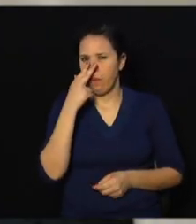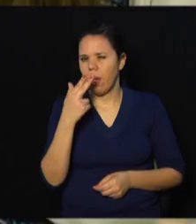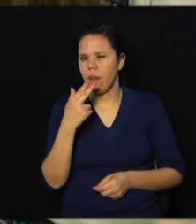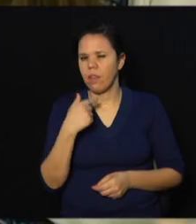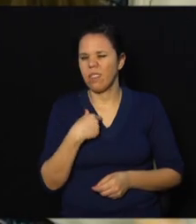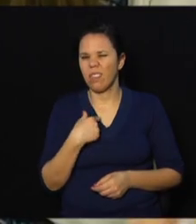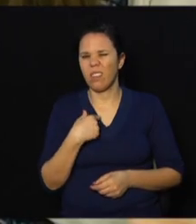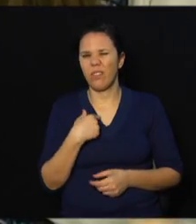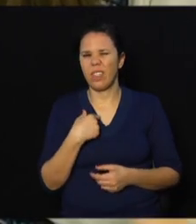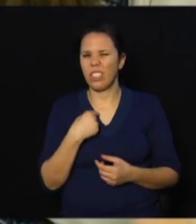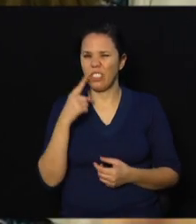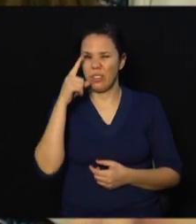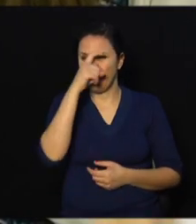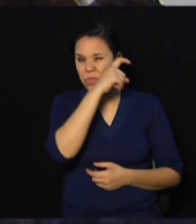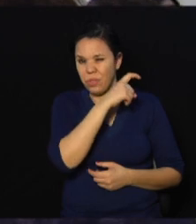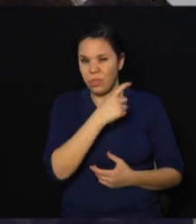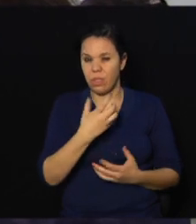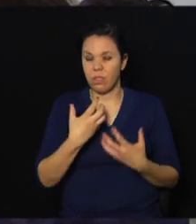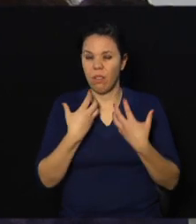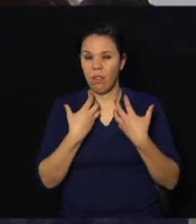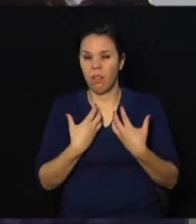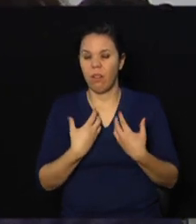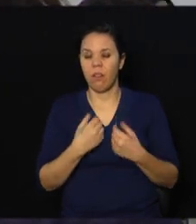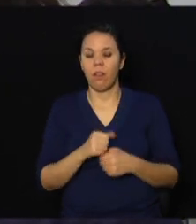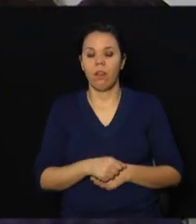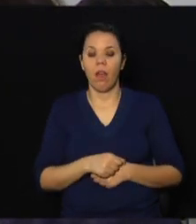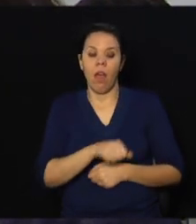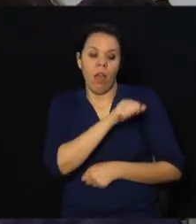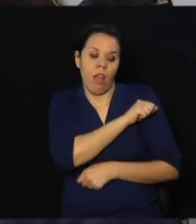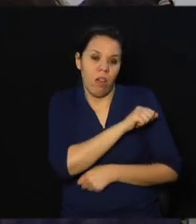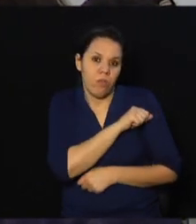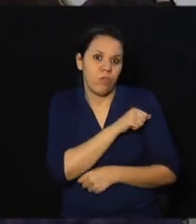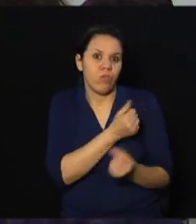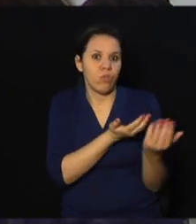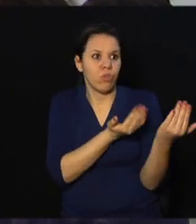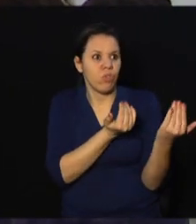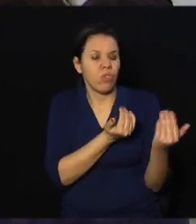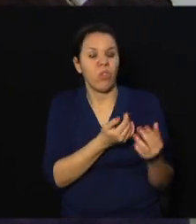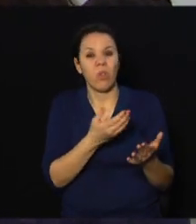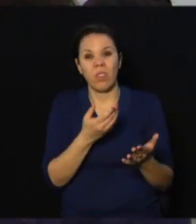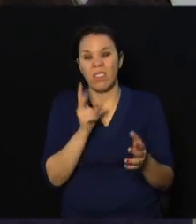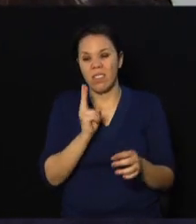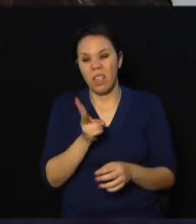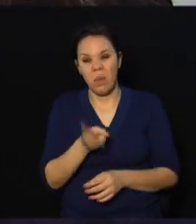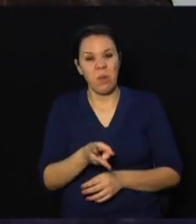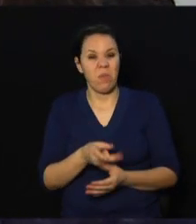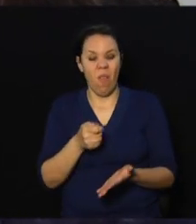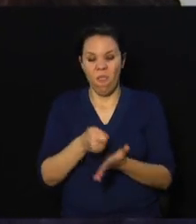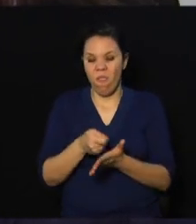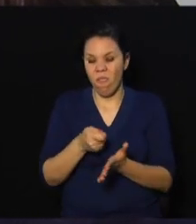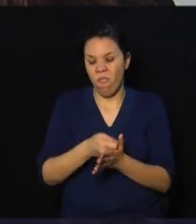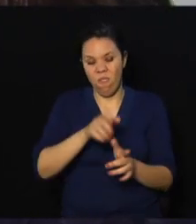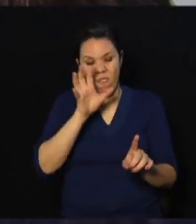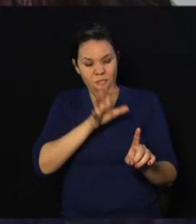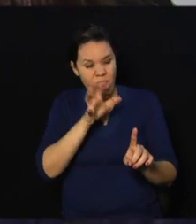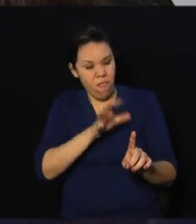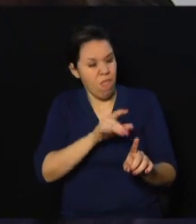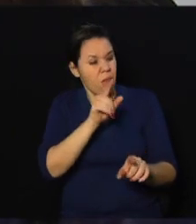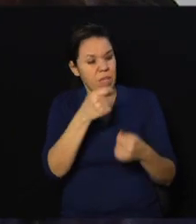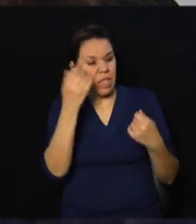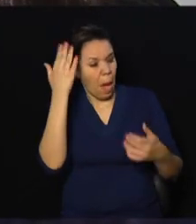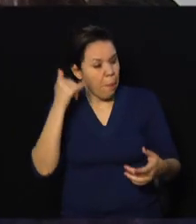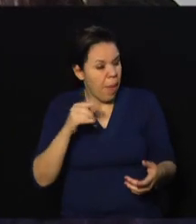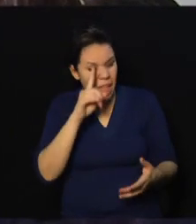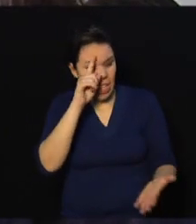um peso nas costas. Os alunos e os jovens hoje são cobrados cada vez a decidirem mais cedo o que querem fazer,